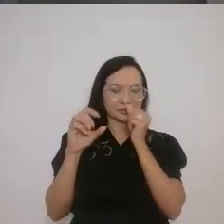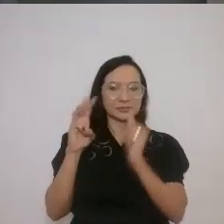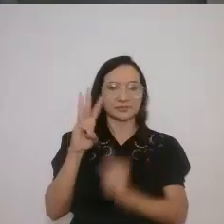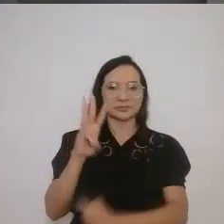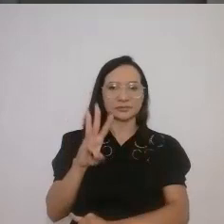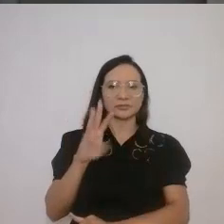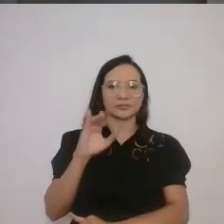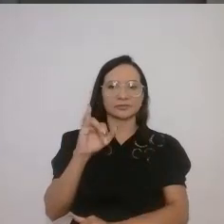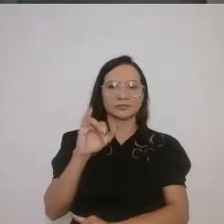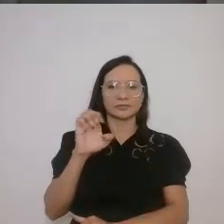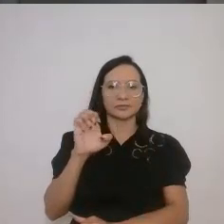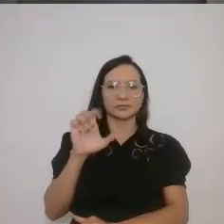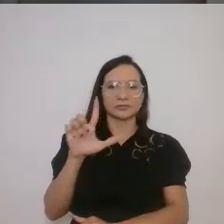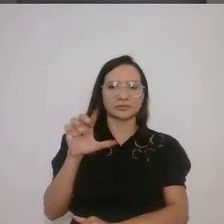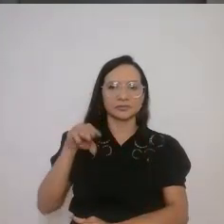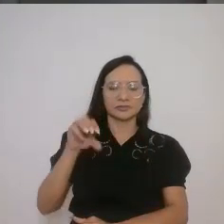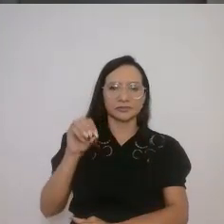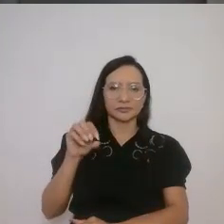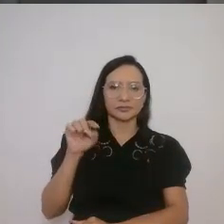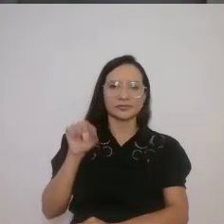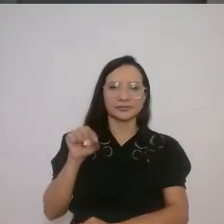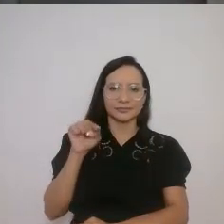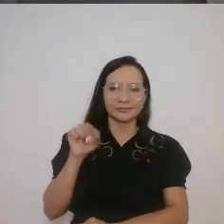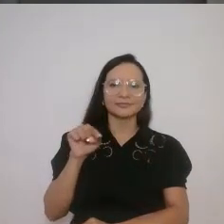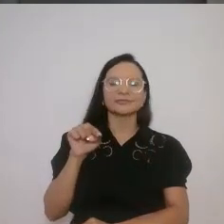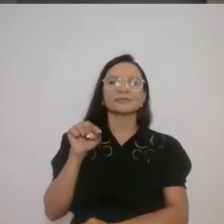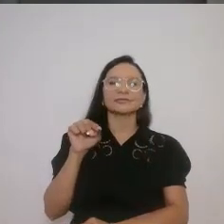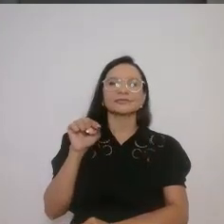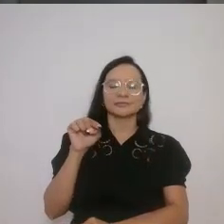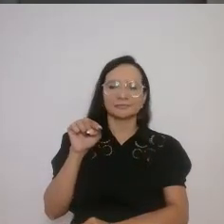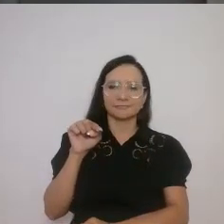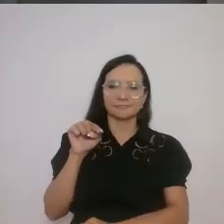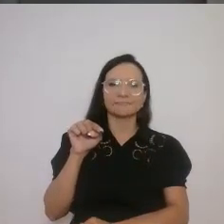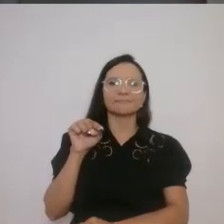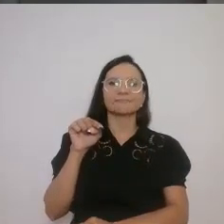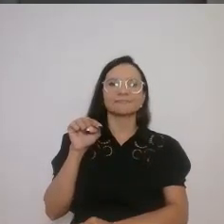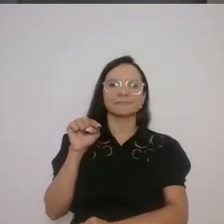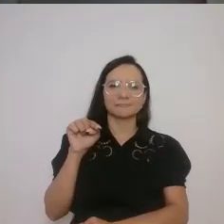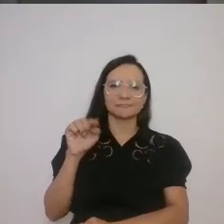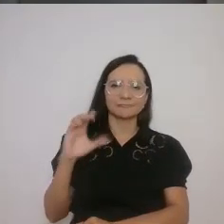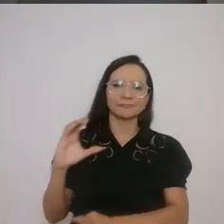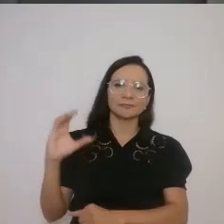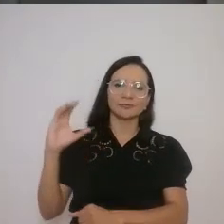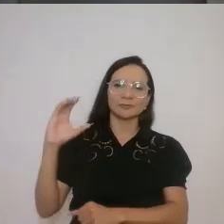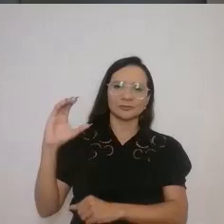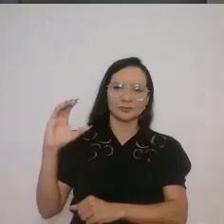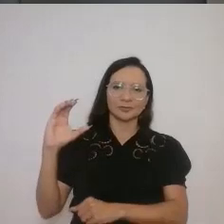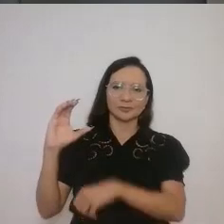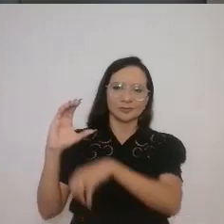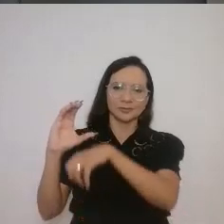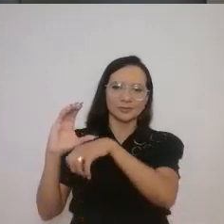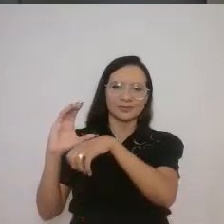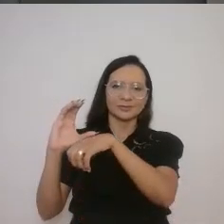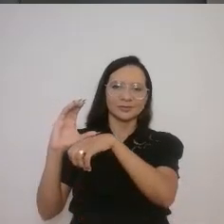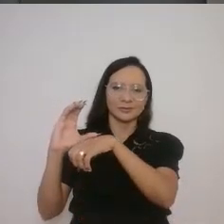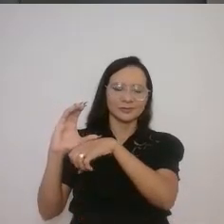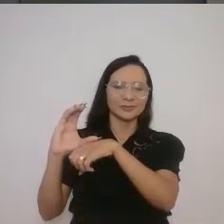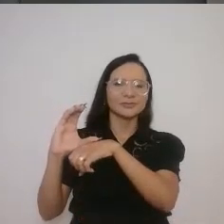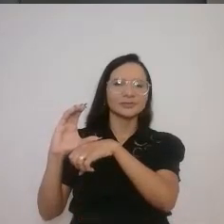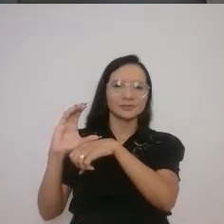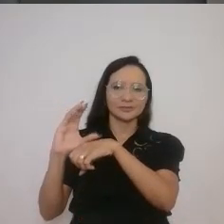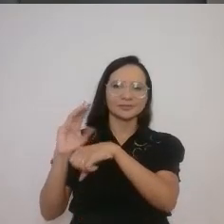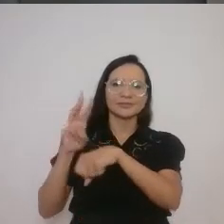AMOL, Academia Mossoroense de Letras, cujo patrono é Joaquim Ribeiro Freire e primeiro ocupante